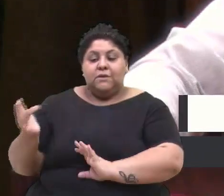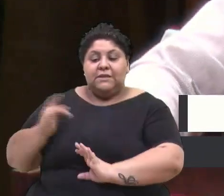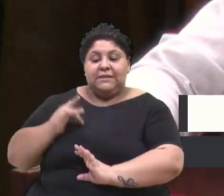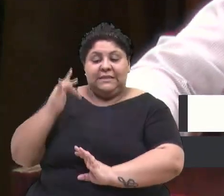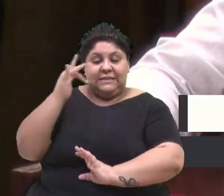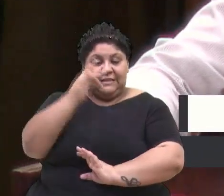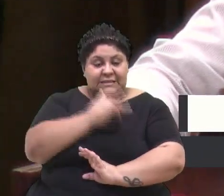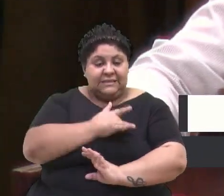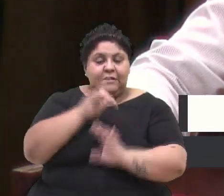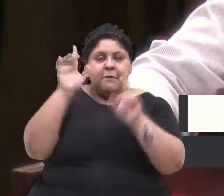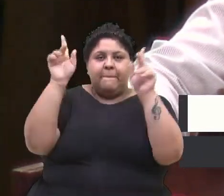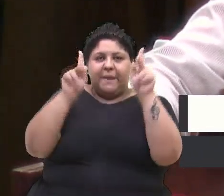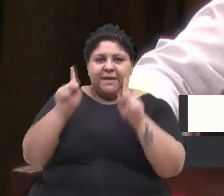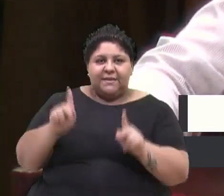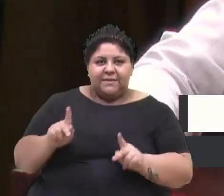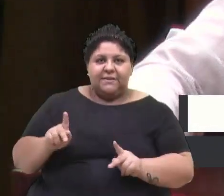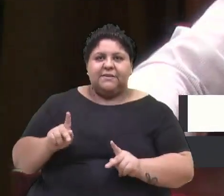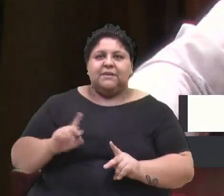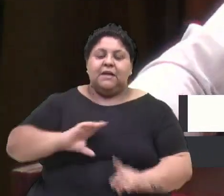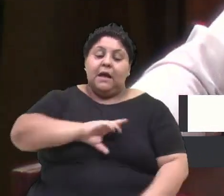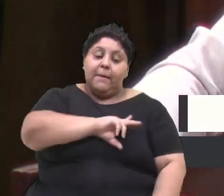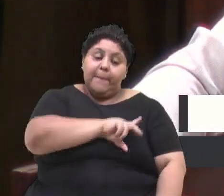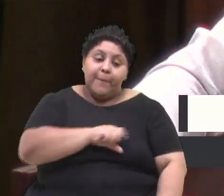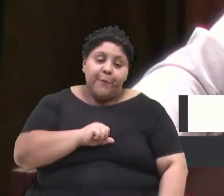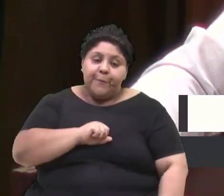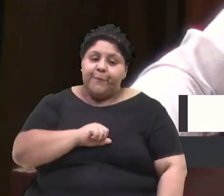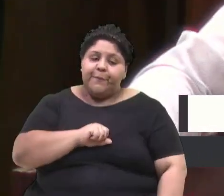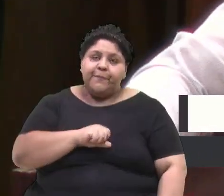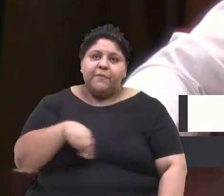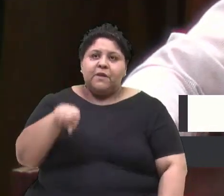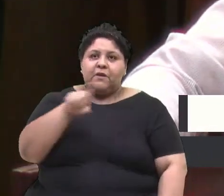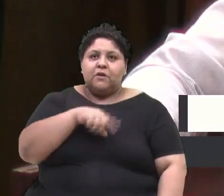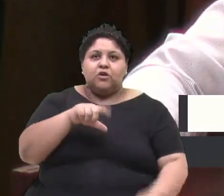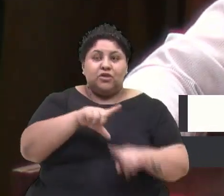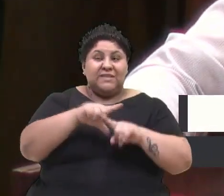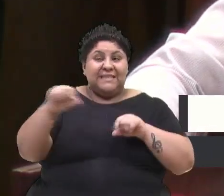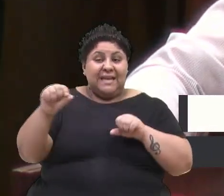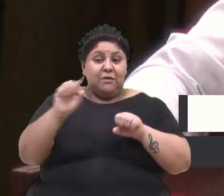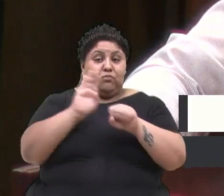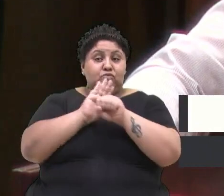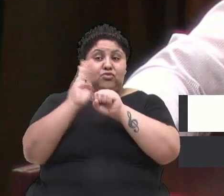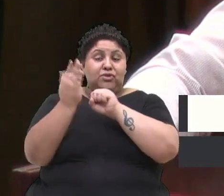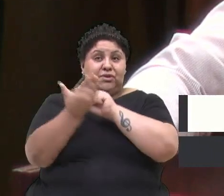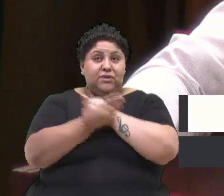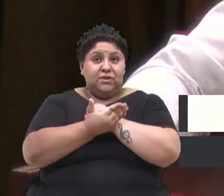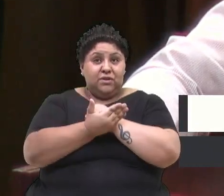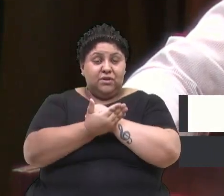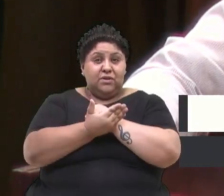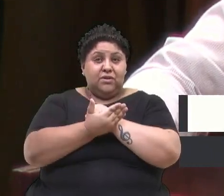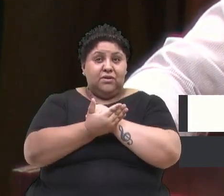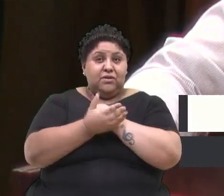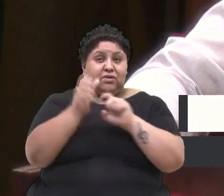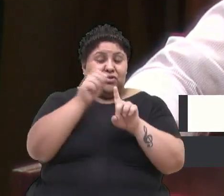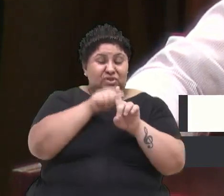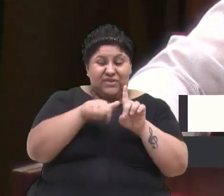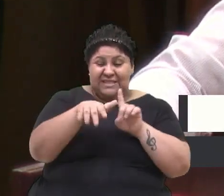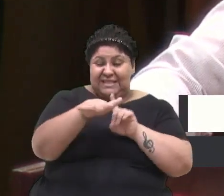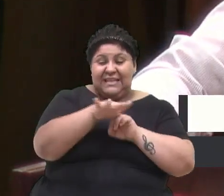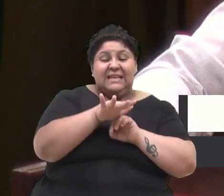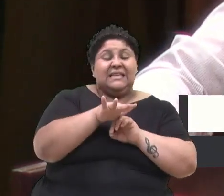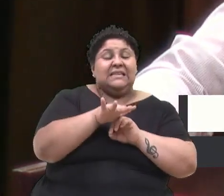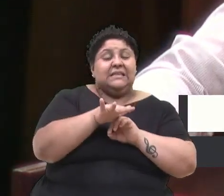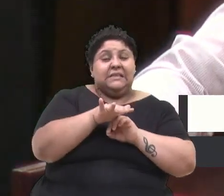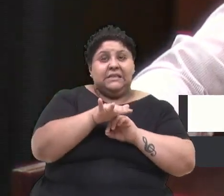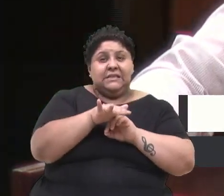muita paz, com muito amor, né? Nós saímos de uma pandemia, enquanto sociedade, enquanto humanidade, né? Saímos de